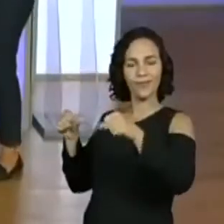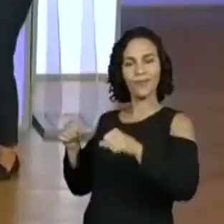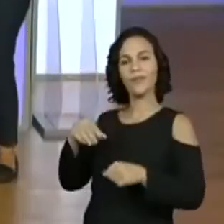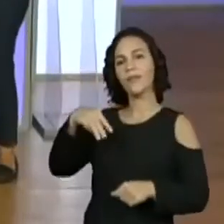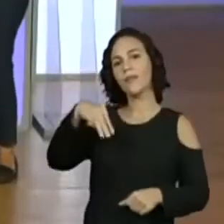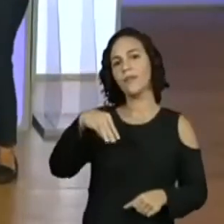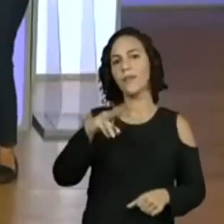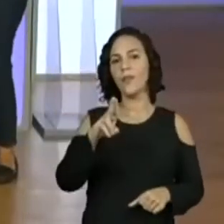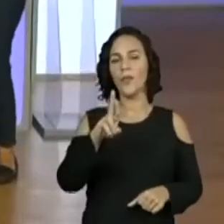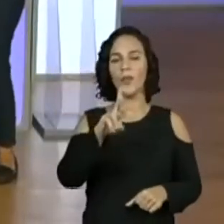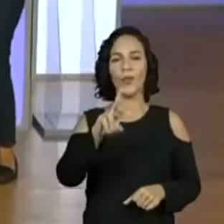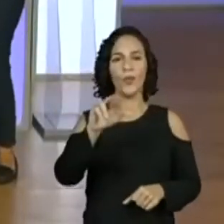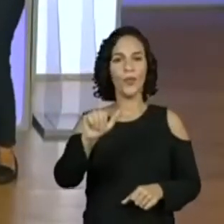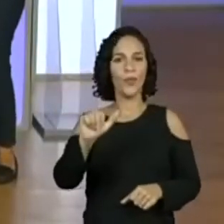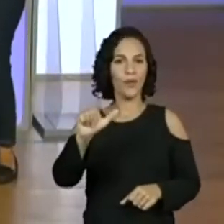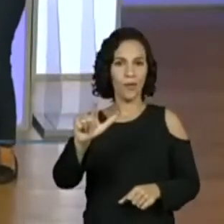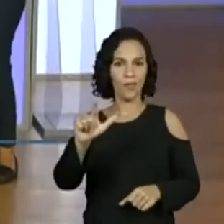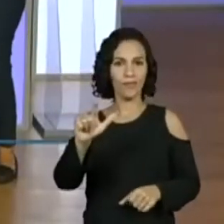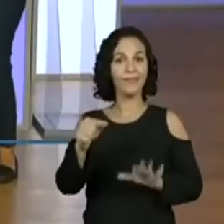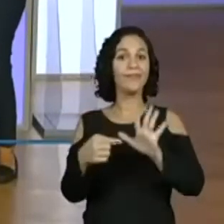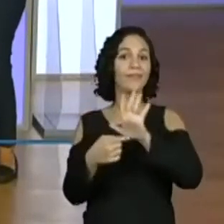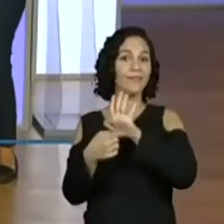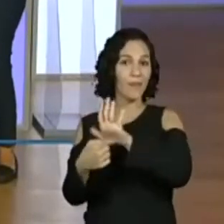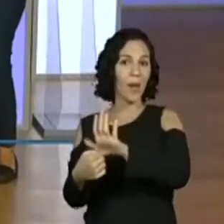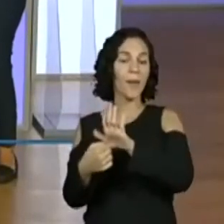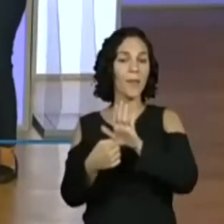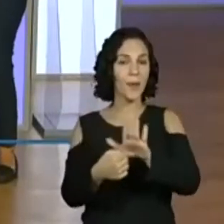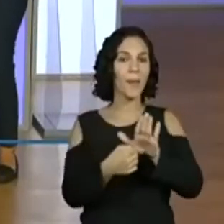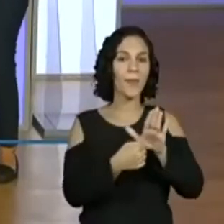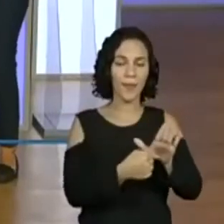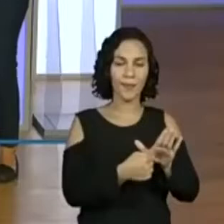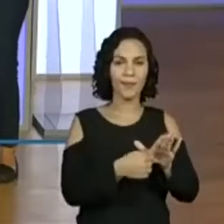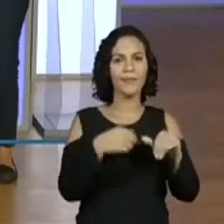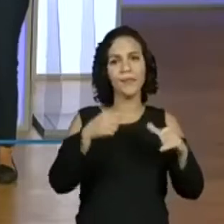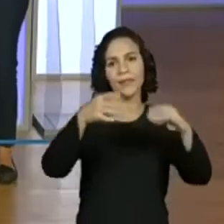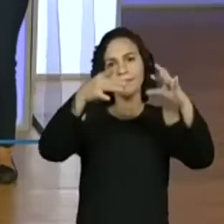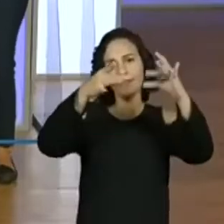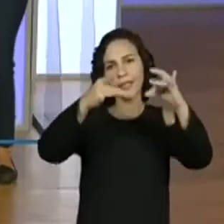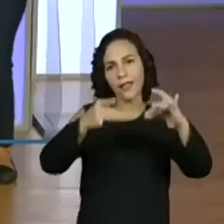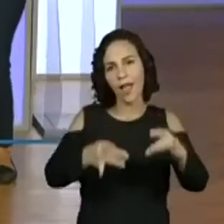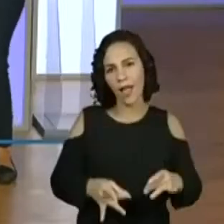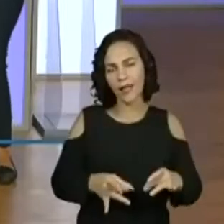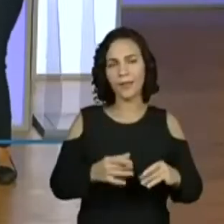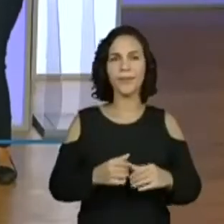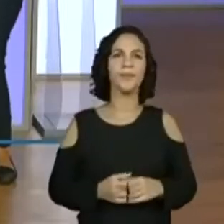de apresentações. E aqui ele já está dando um detalhe que a gente precisa conhecer mais.